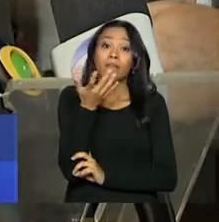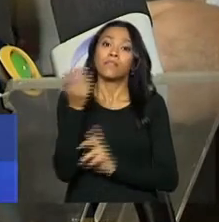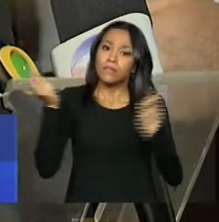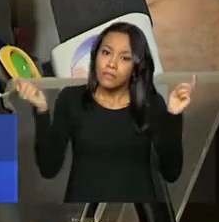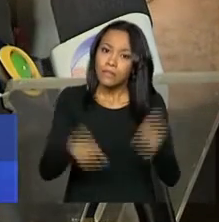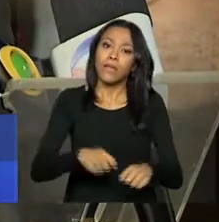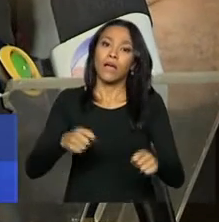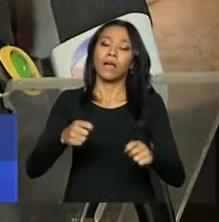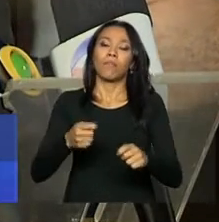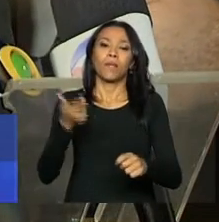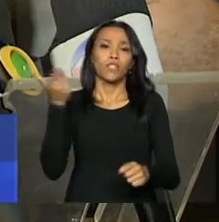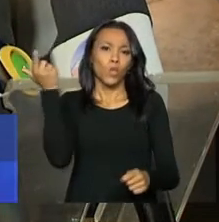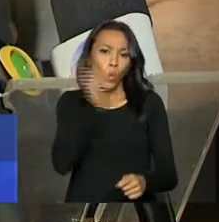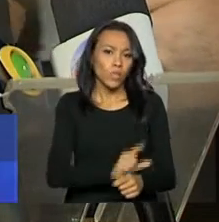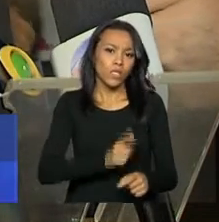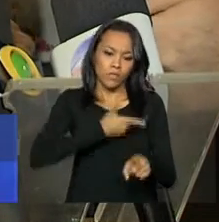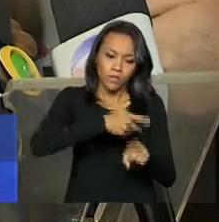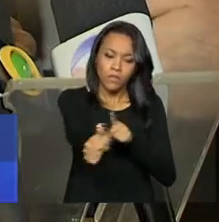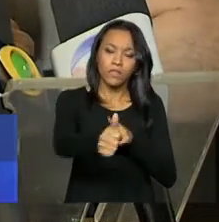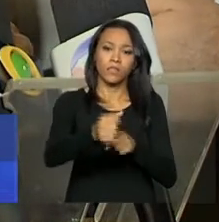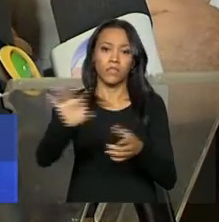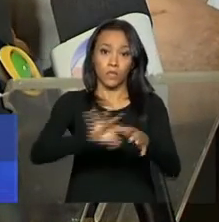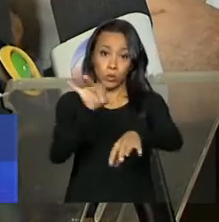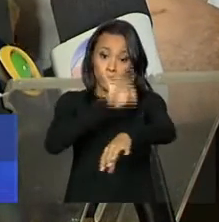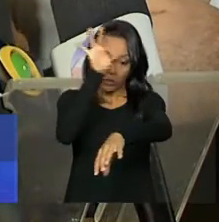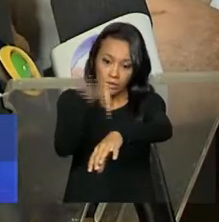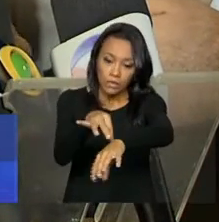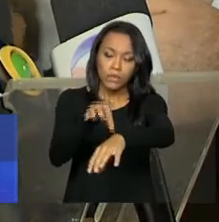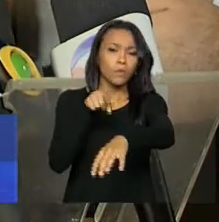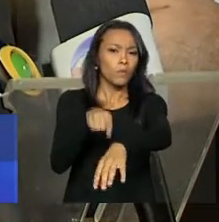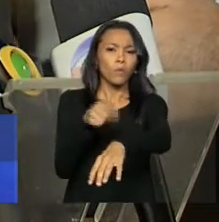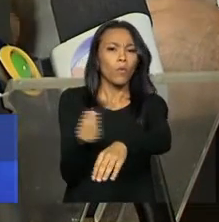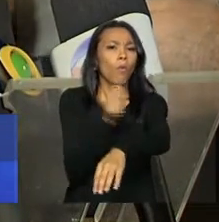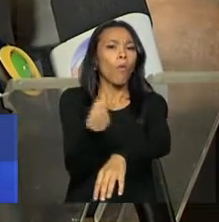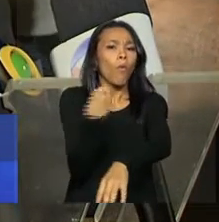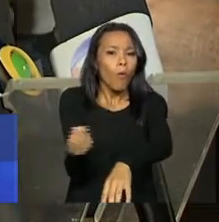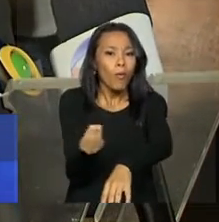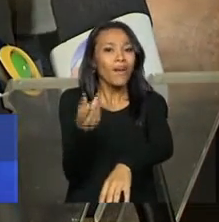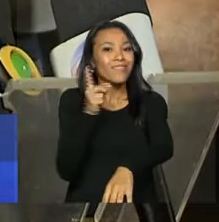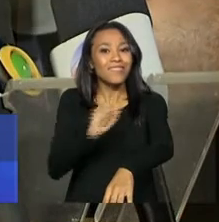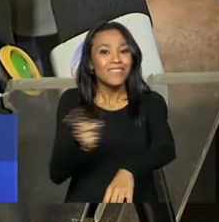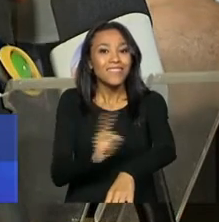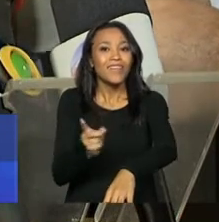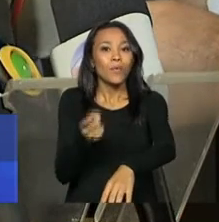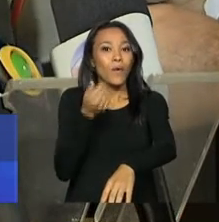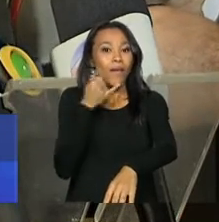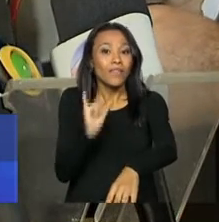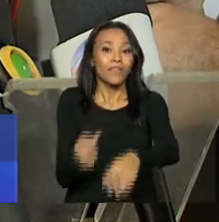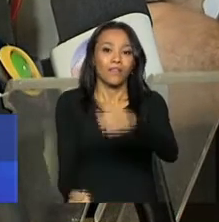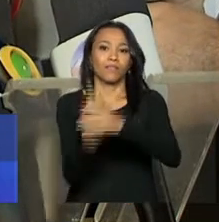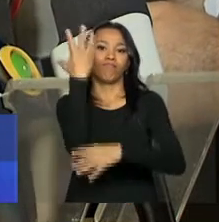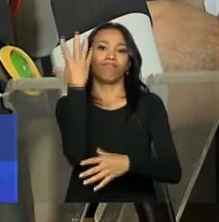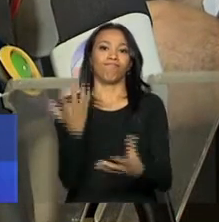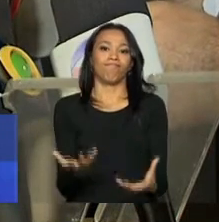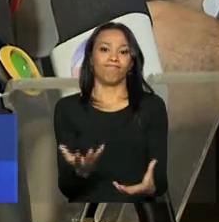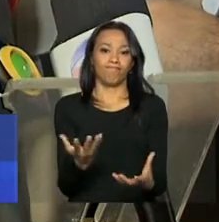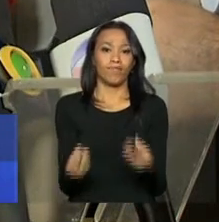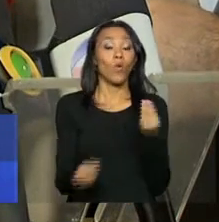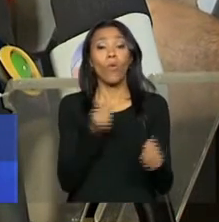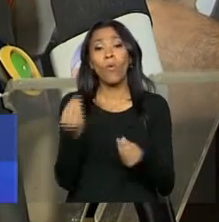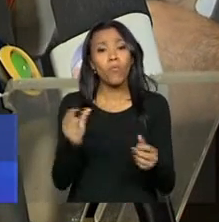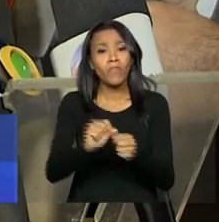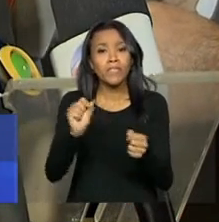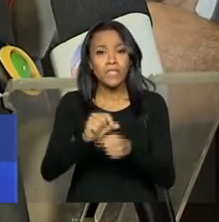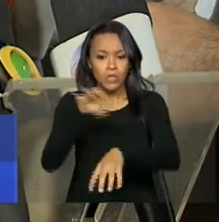de combater o mosquito é não deixá-lo nascer como se faz para não